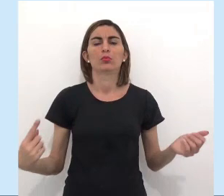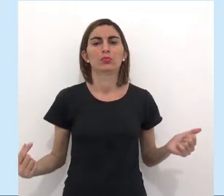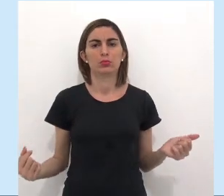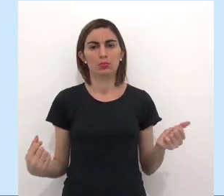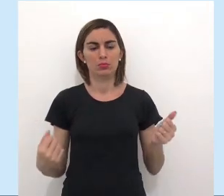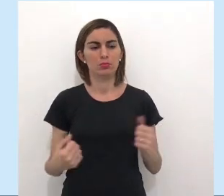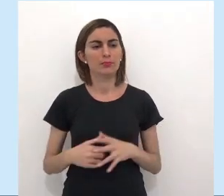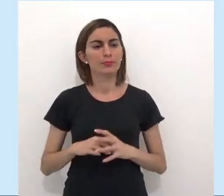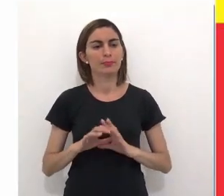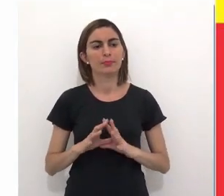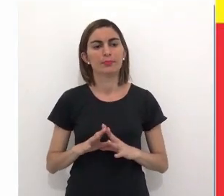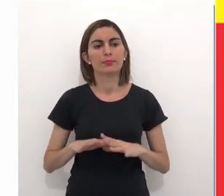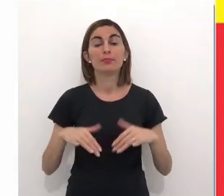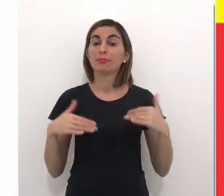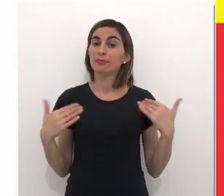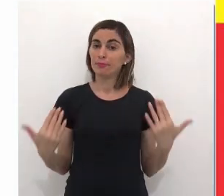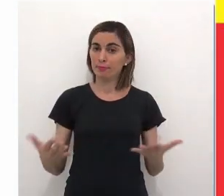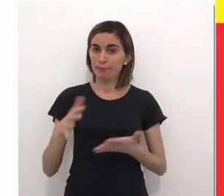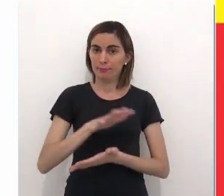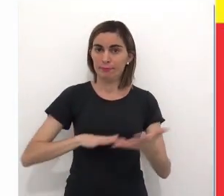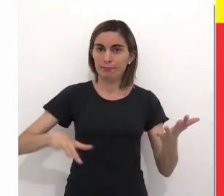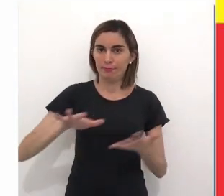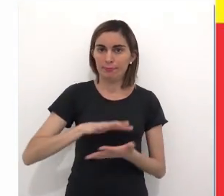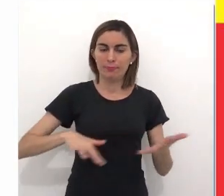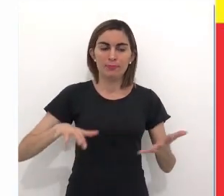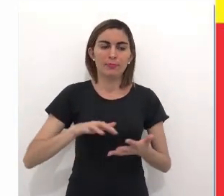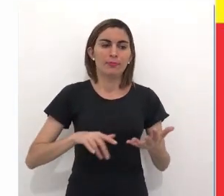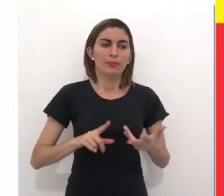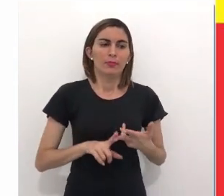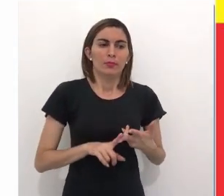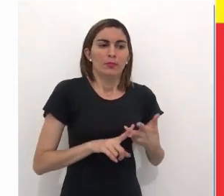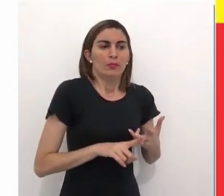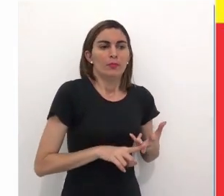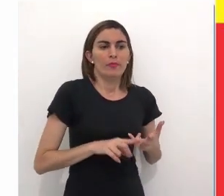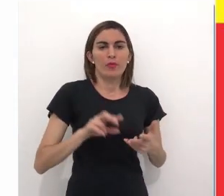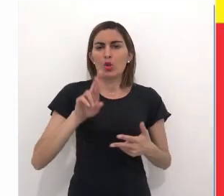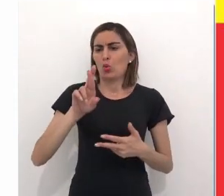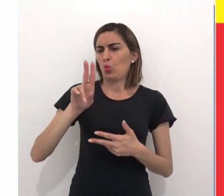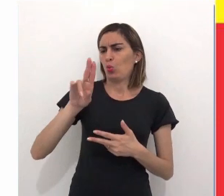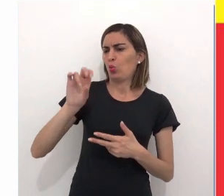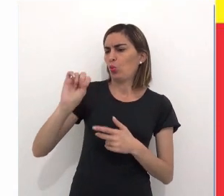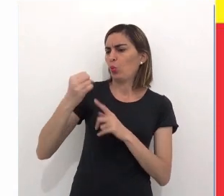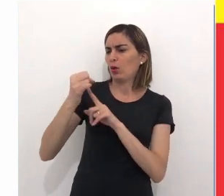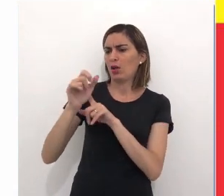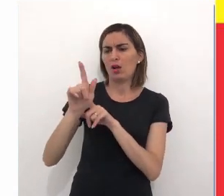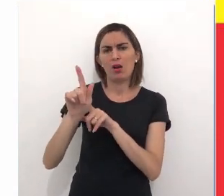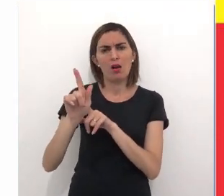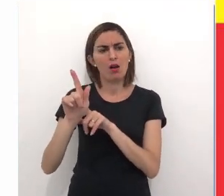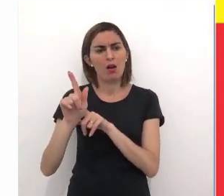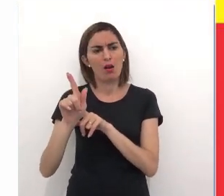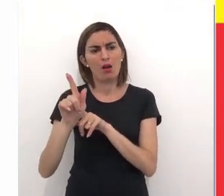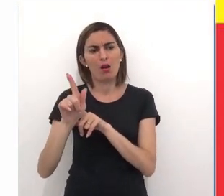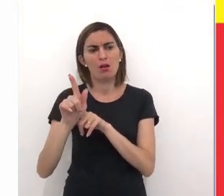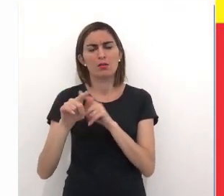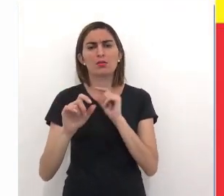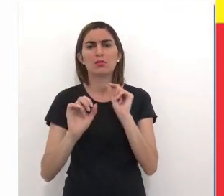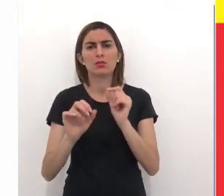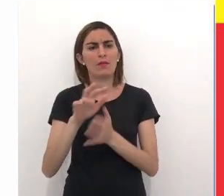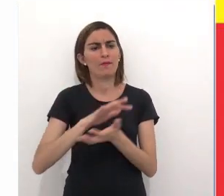Houve um acordo. Então, revolta das Rugas. Eita! Que foi a revolta das